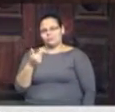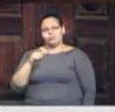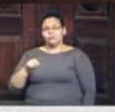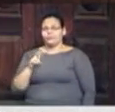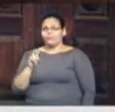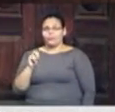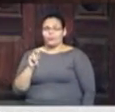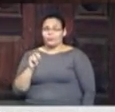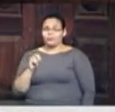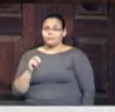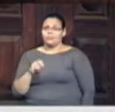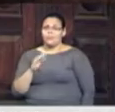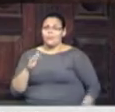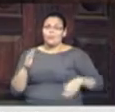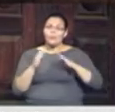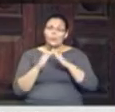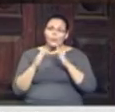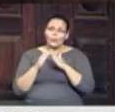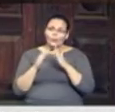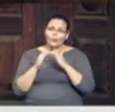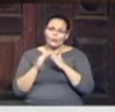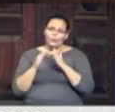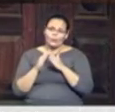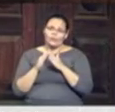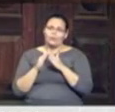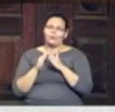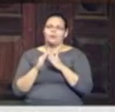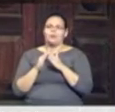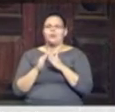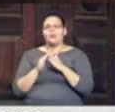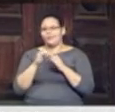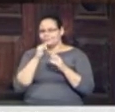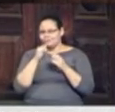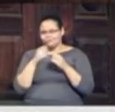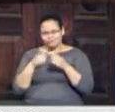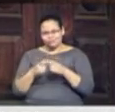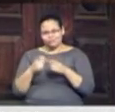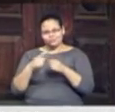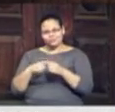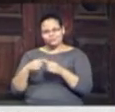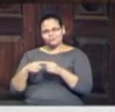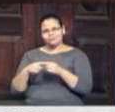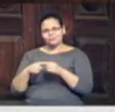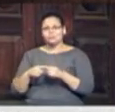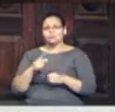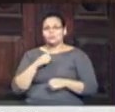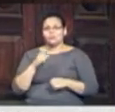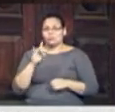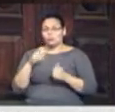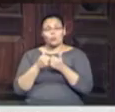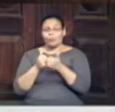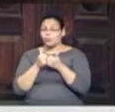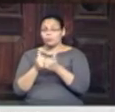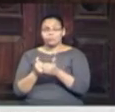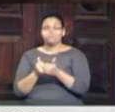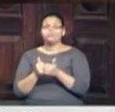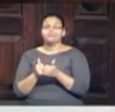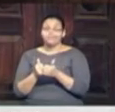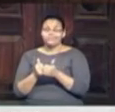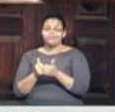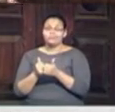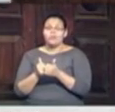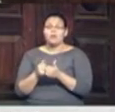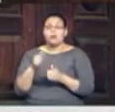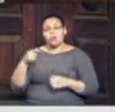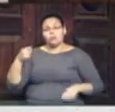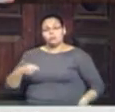fará quem mora em municípios que só tem ônibus e tem